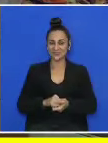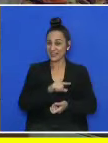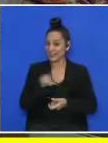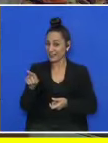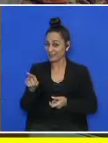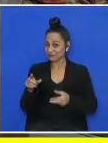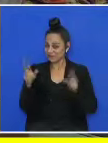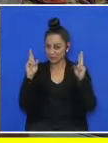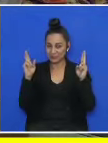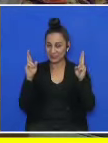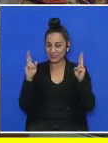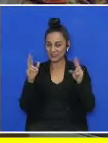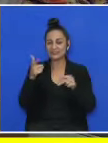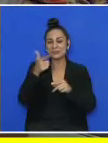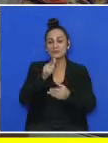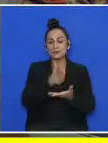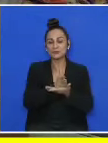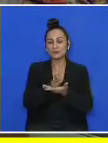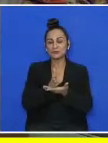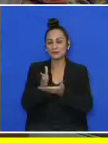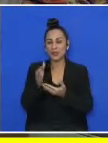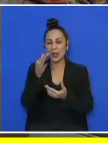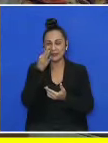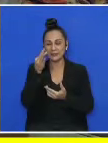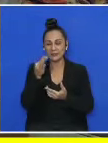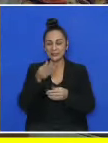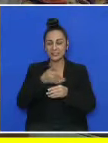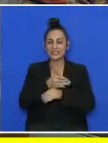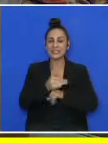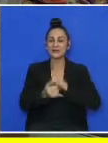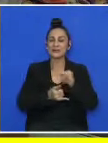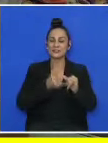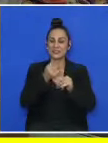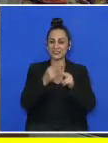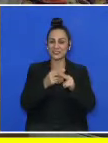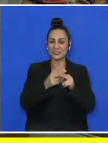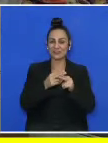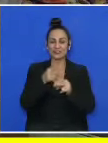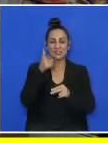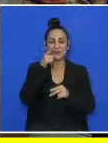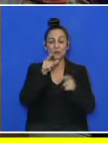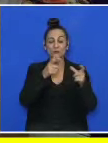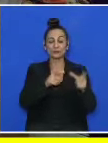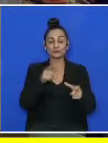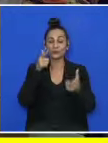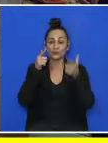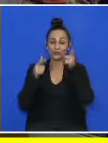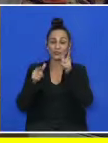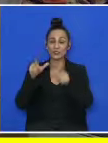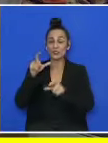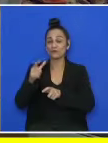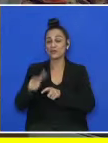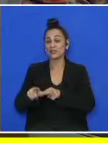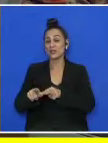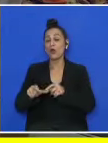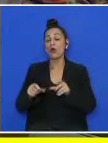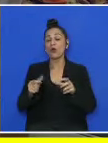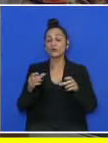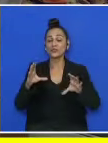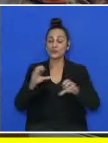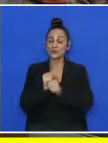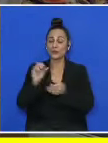Era o que você esperava. Logo após a apuração, fique atento à página da Caixa na internet. Você poderá saber de onde são as apostas vencedoras ou se o prêmio está